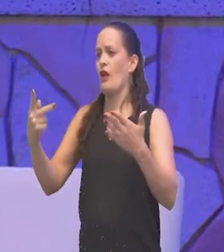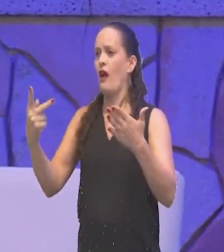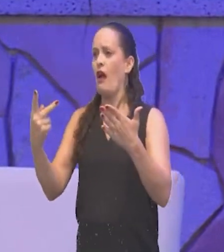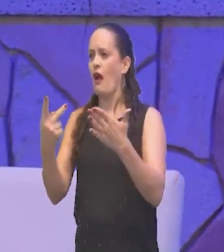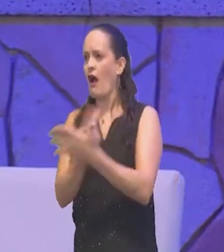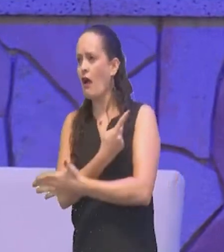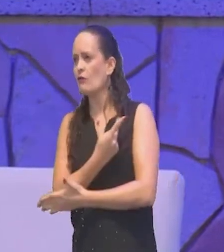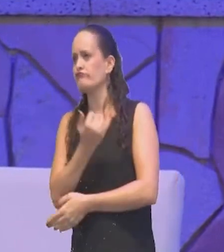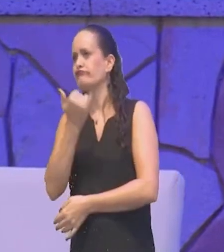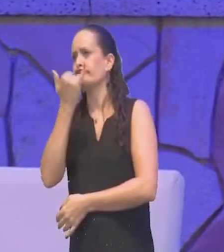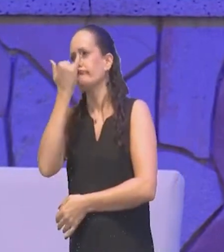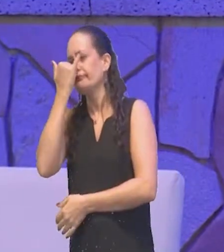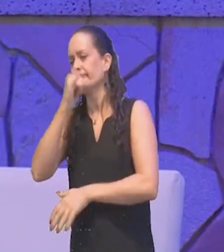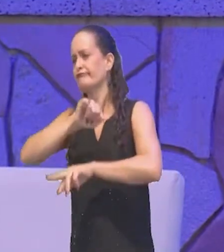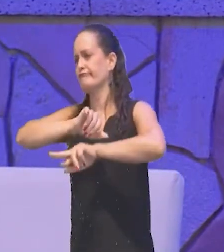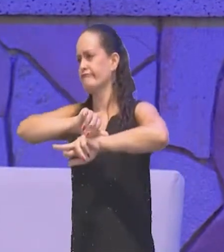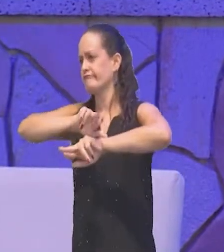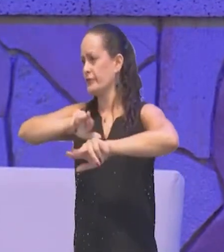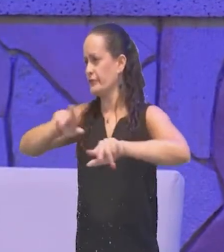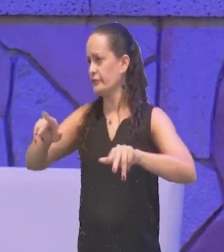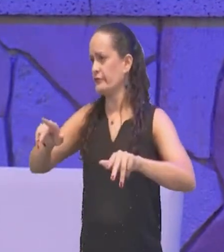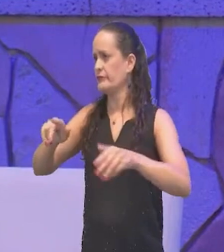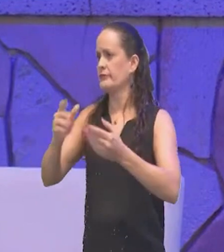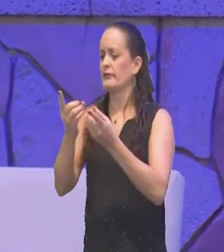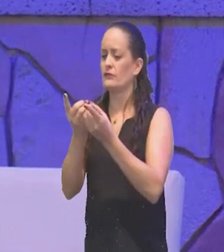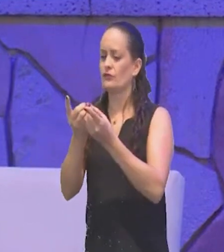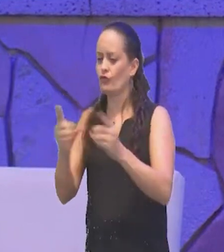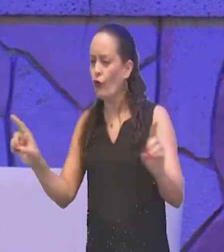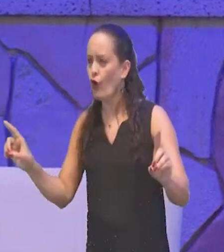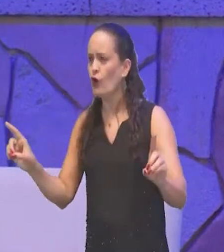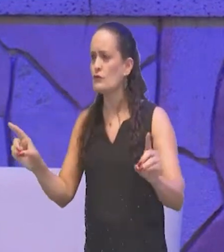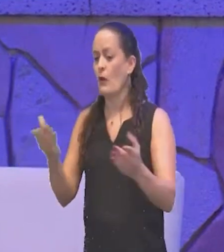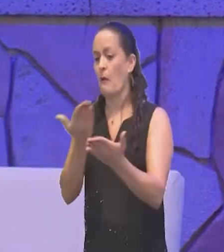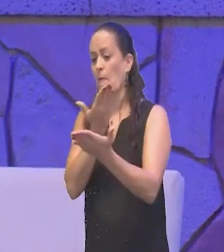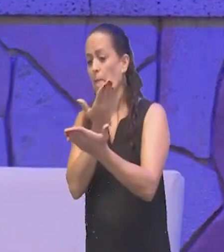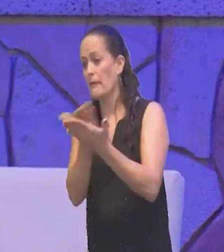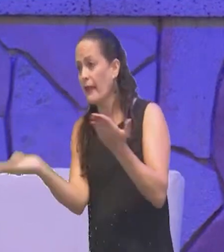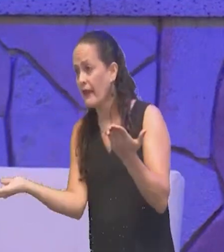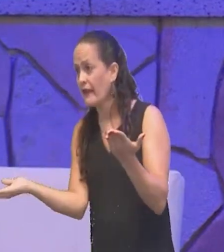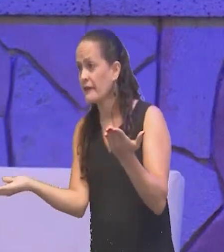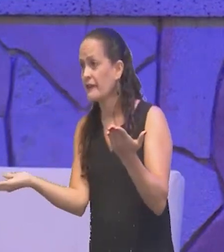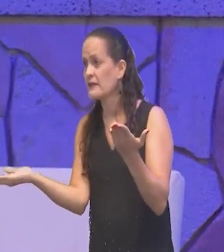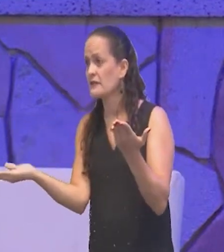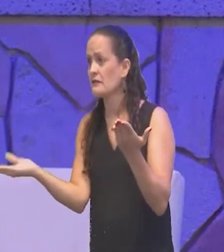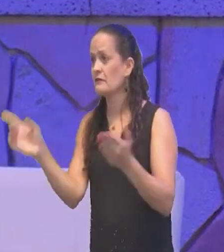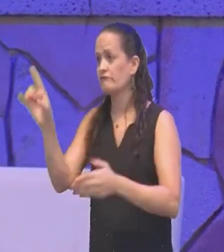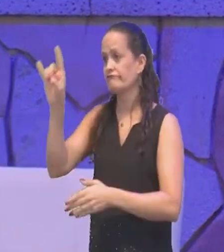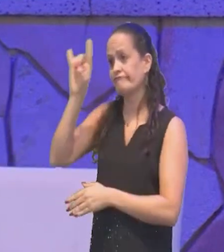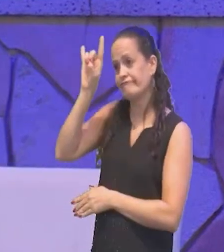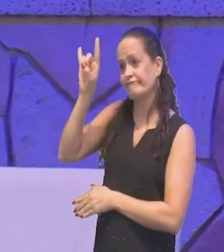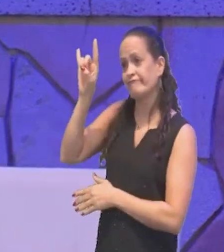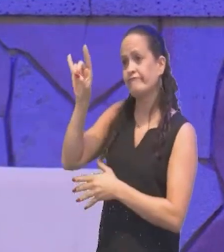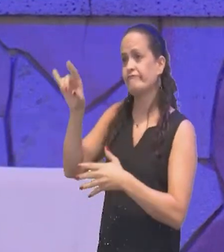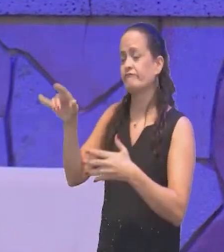infortúnios nesta vida: divórcio, perdas, traição,